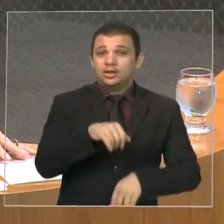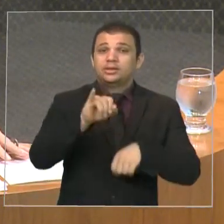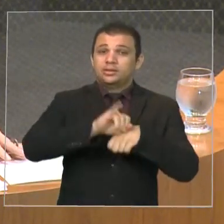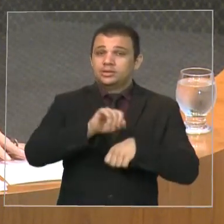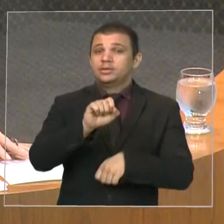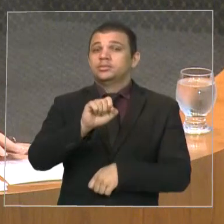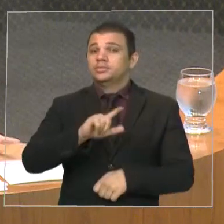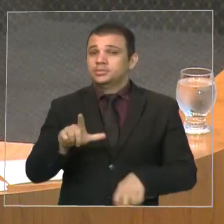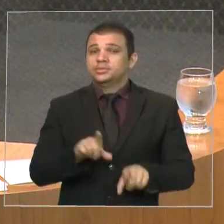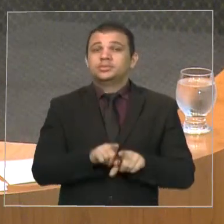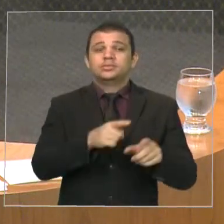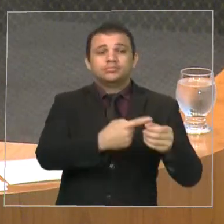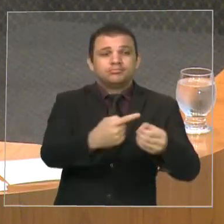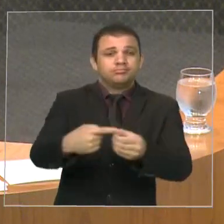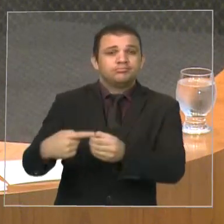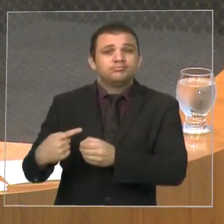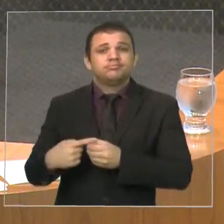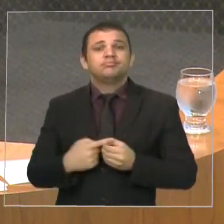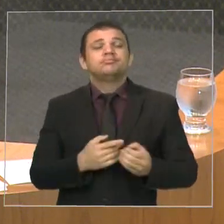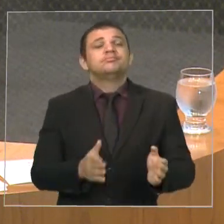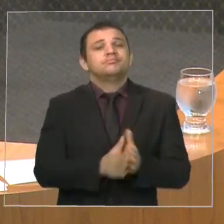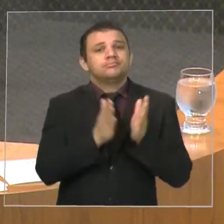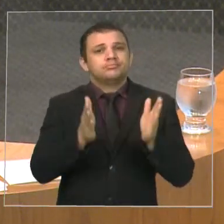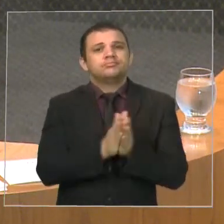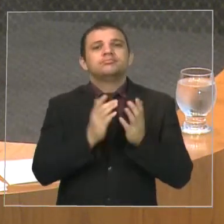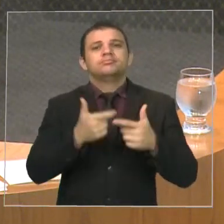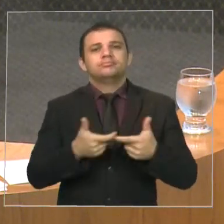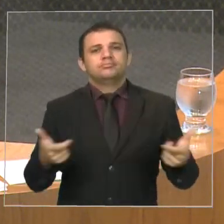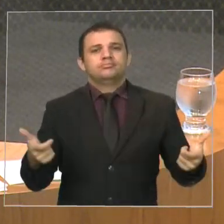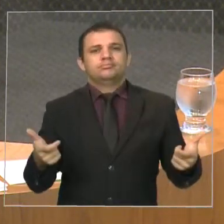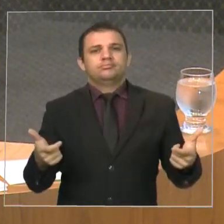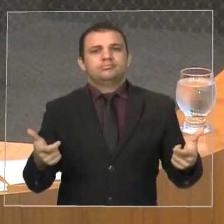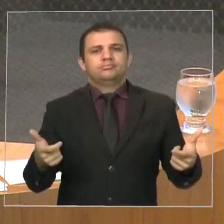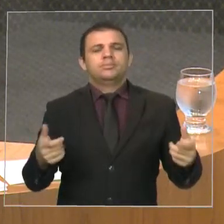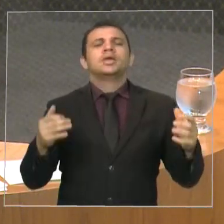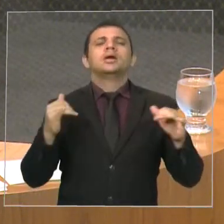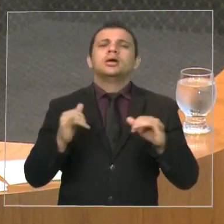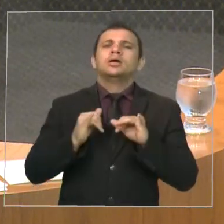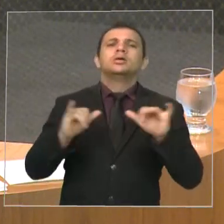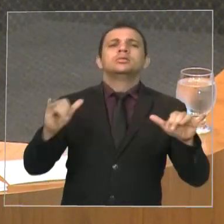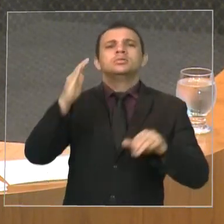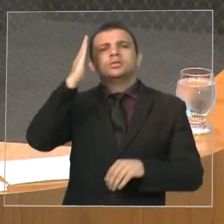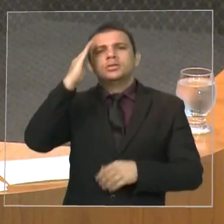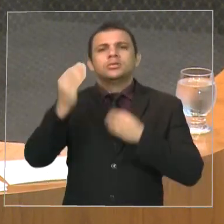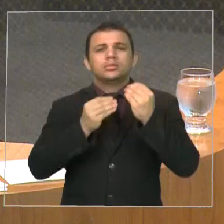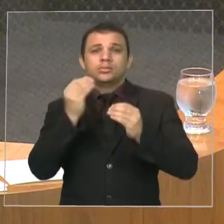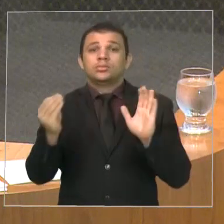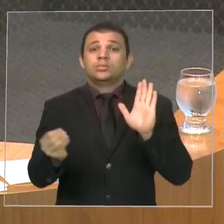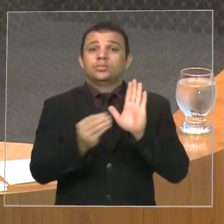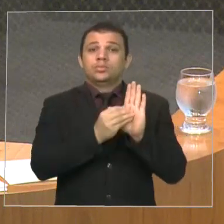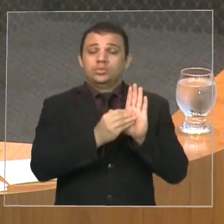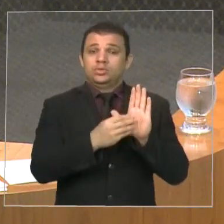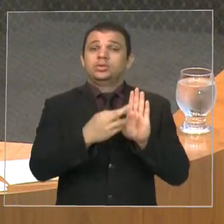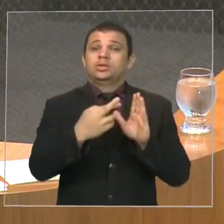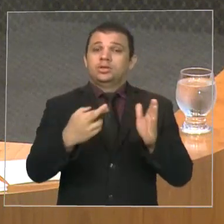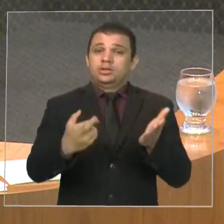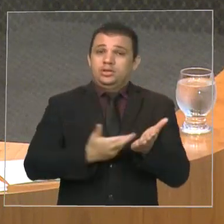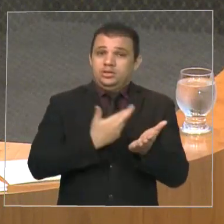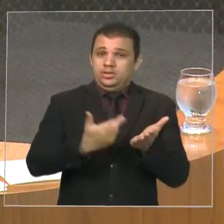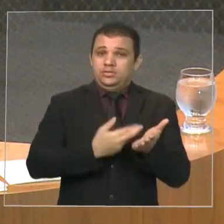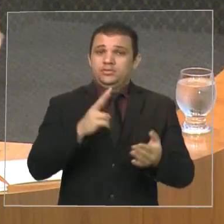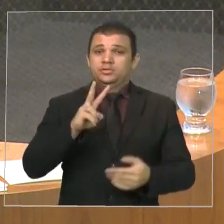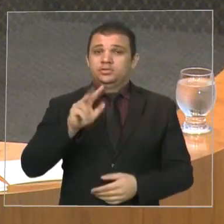municípios. Esse crescimento foi divulgado, deputado Wellington, na revista Valor Econômico.